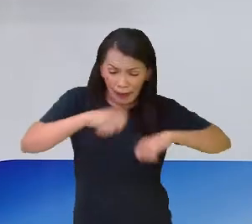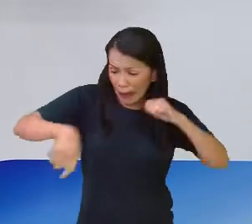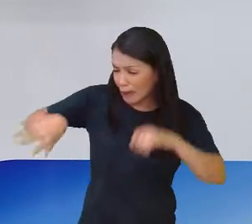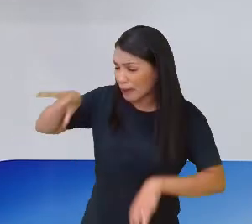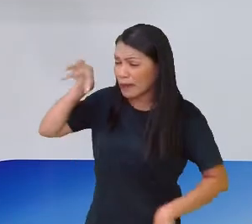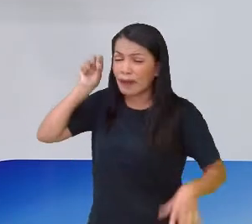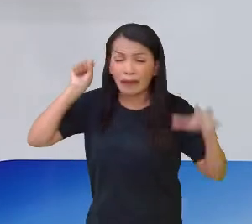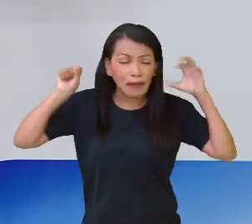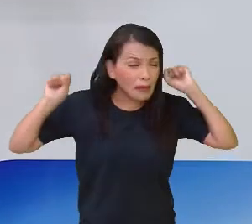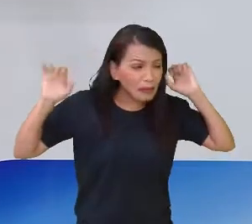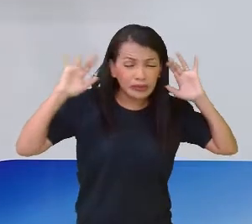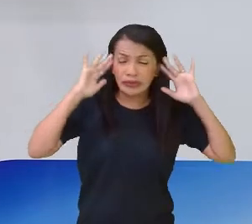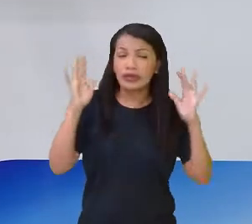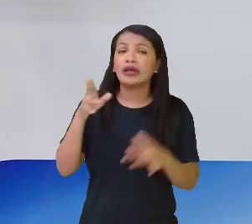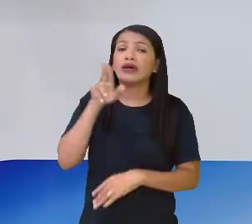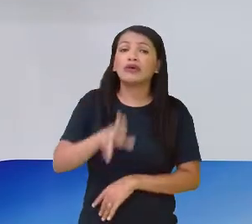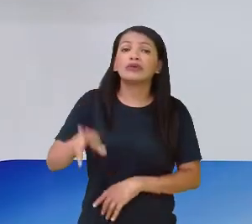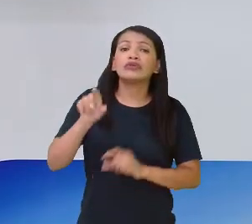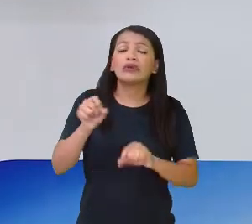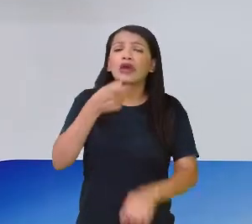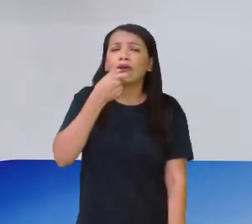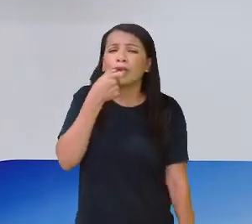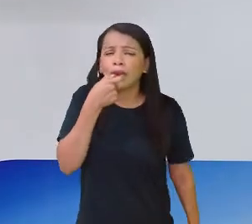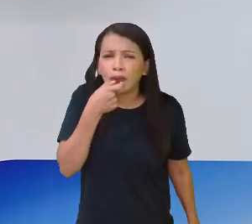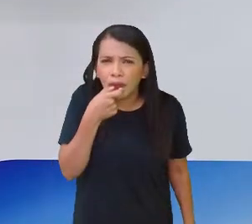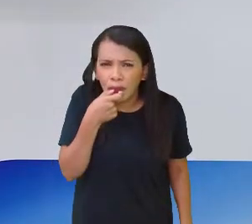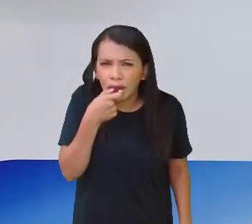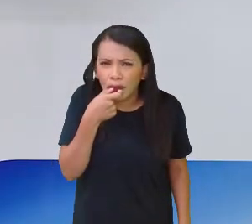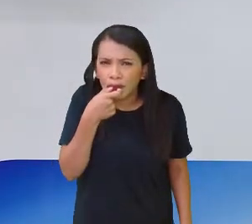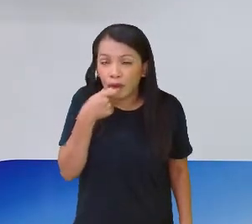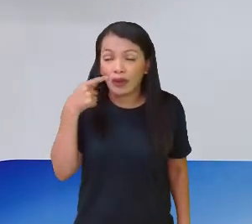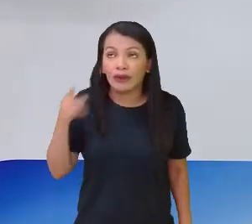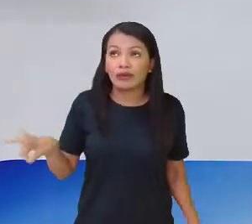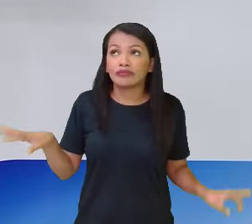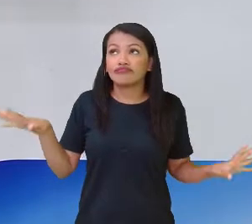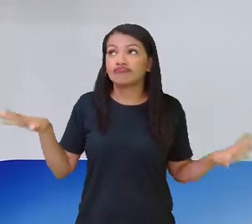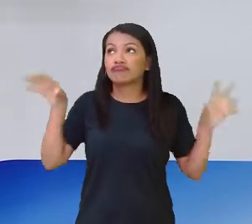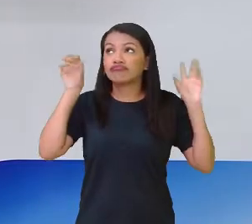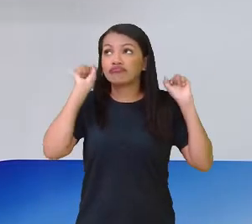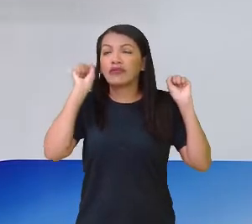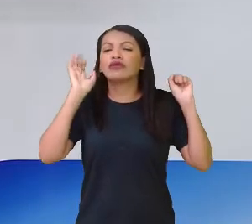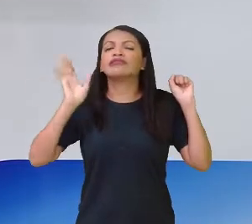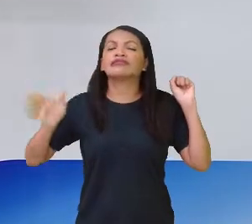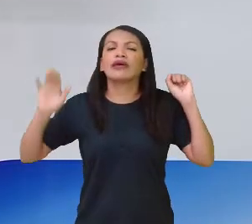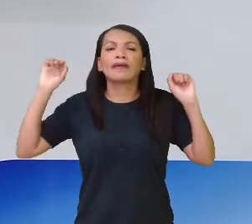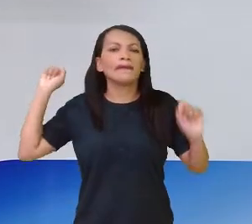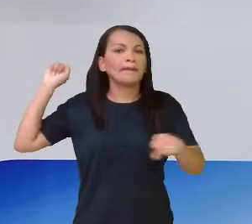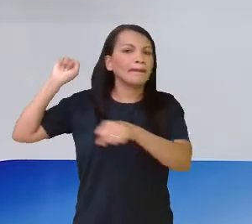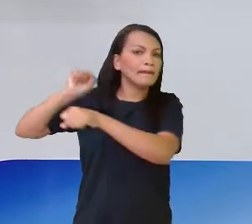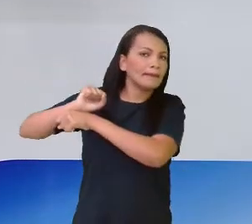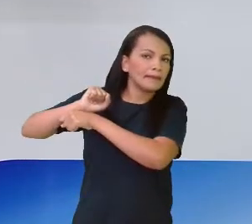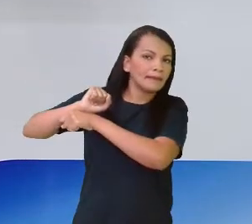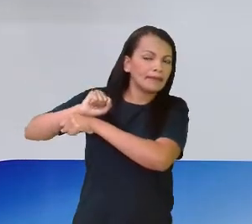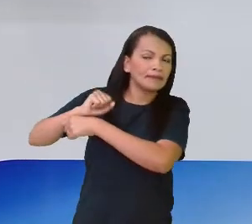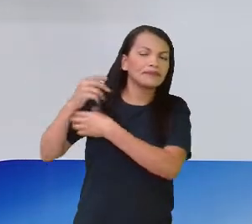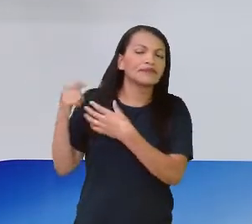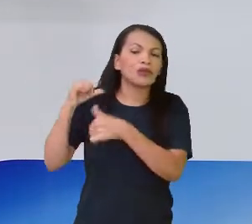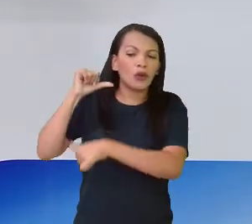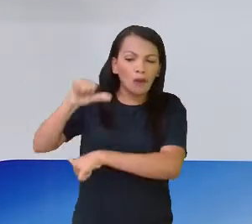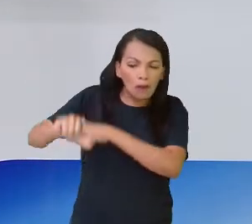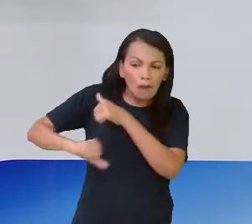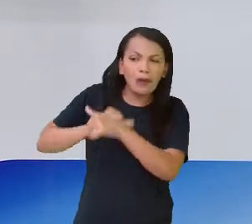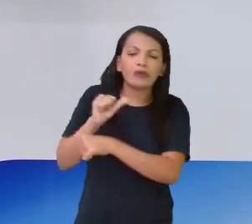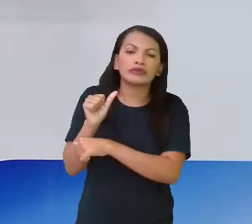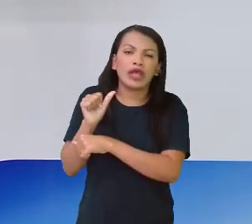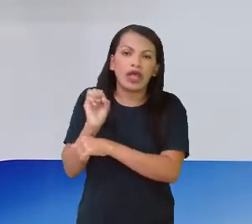ouvir os comandos, então ele vai usar o apito. Pi, pi, pi. Aí você já sabe que aquilo ali vai ser próximo de hora, ou mudar o baque